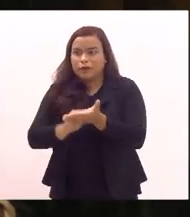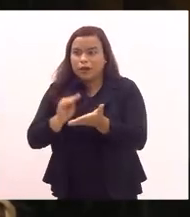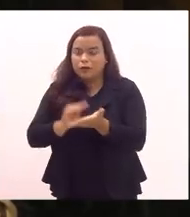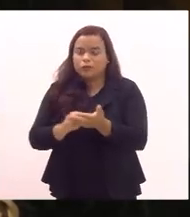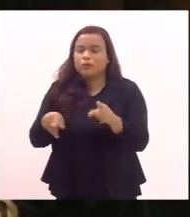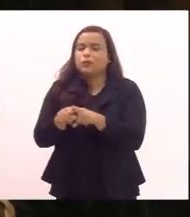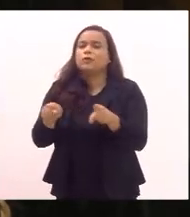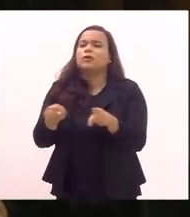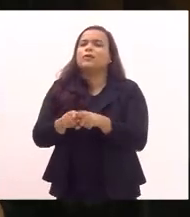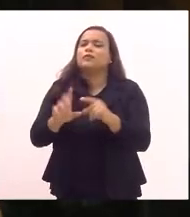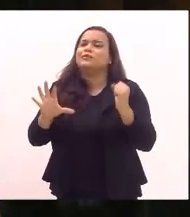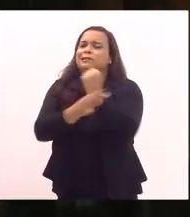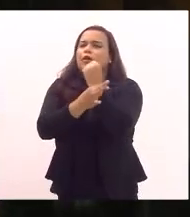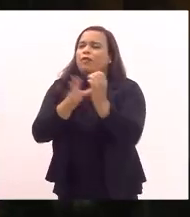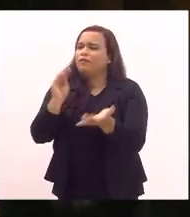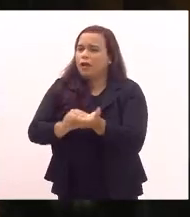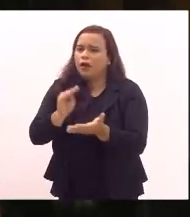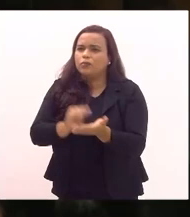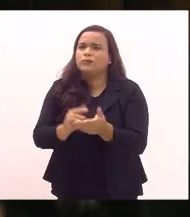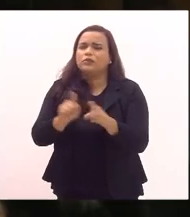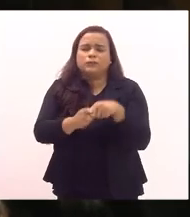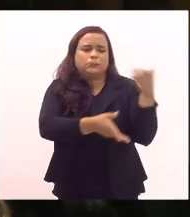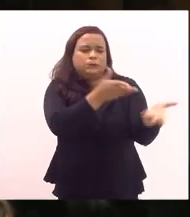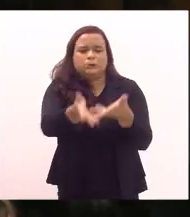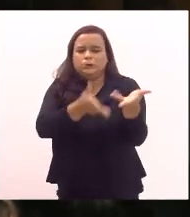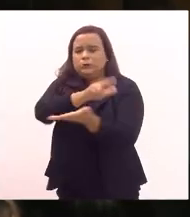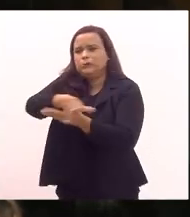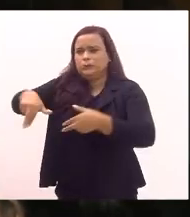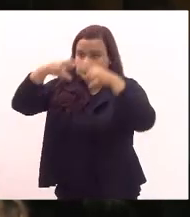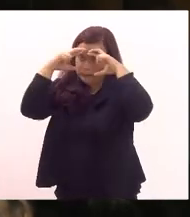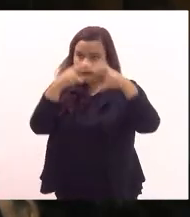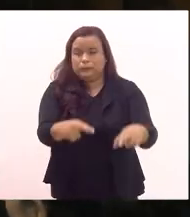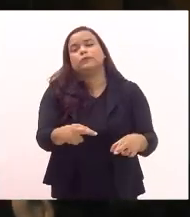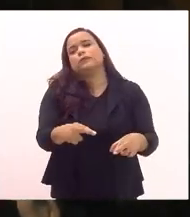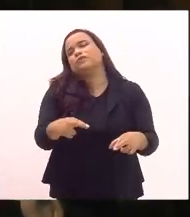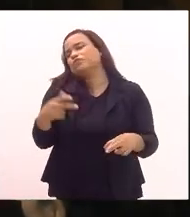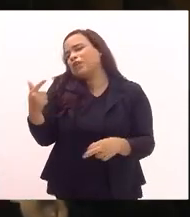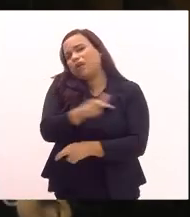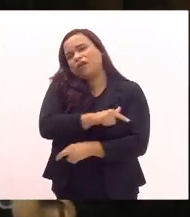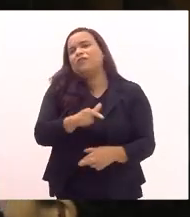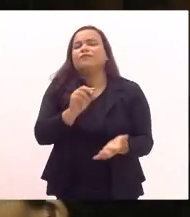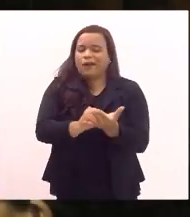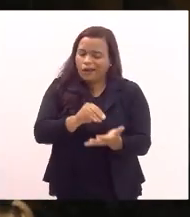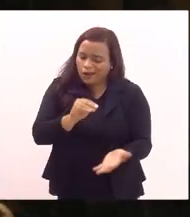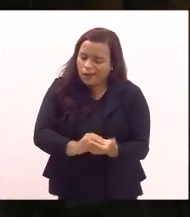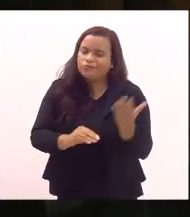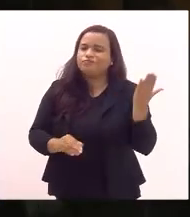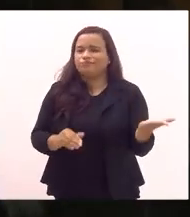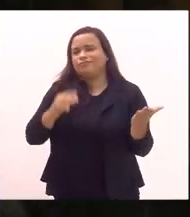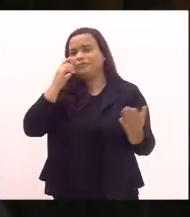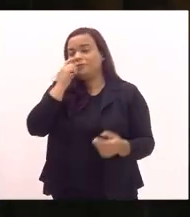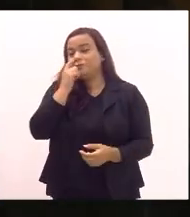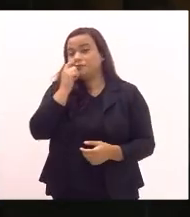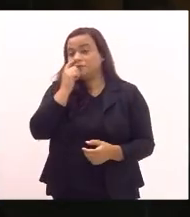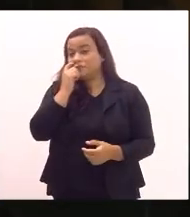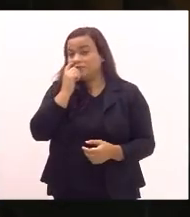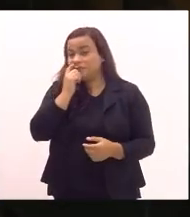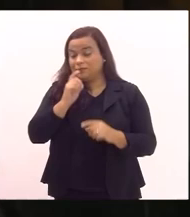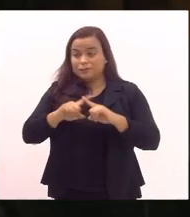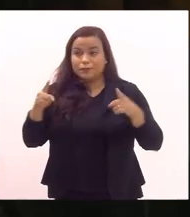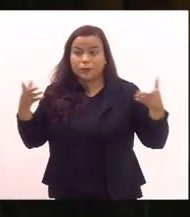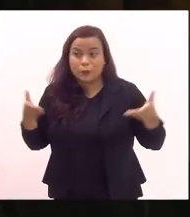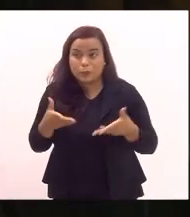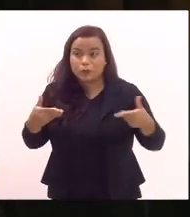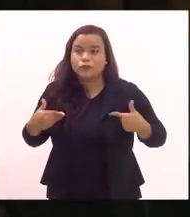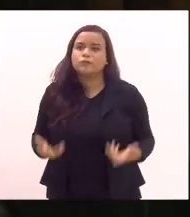segurança da falta de cuidados ele respeito mas Deputado waldeck Hoje eu queria ser